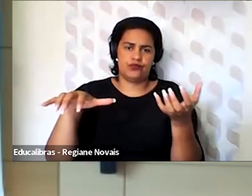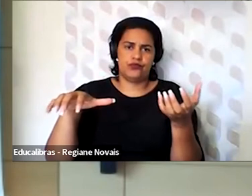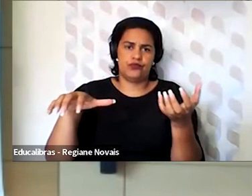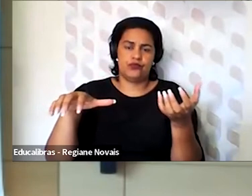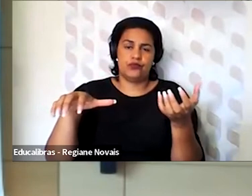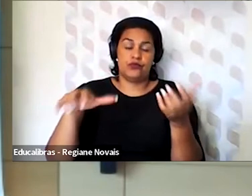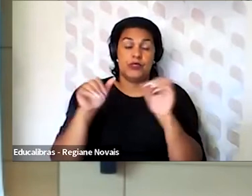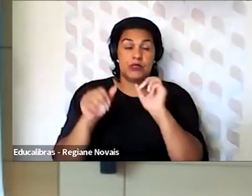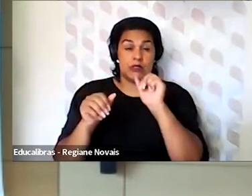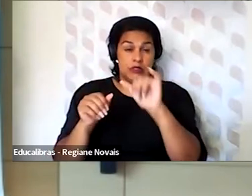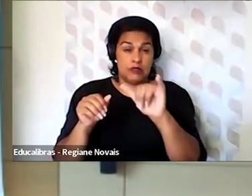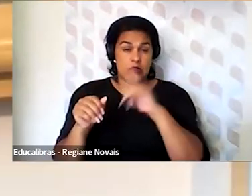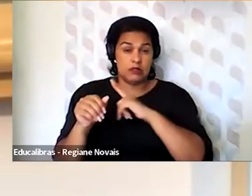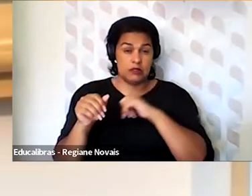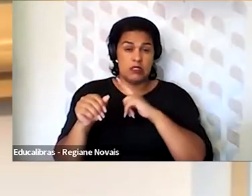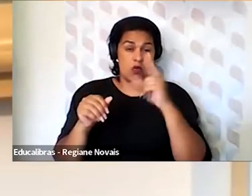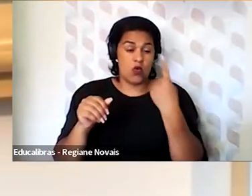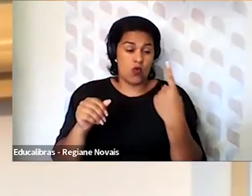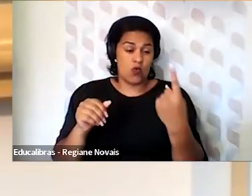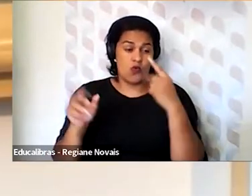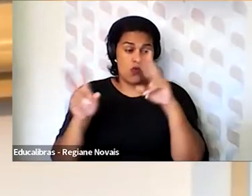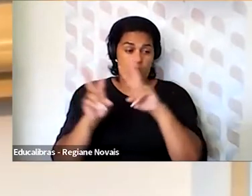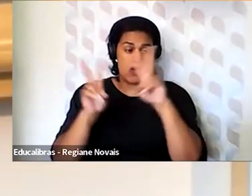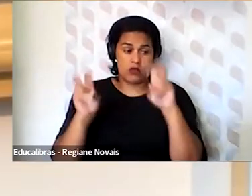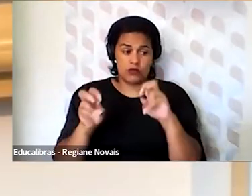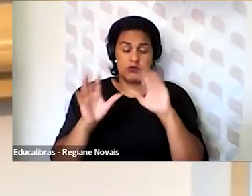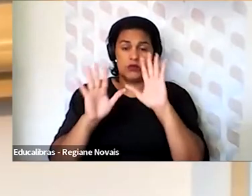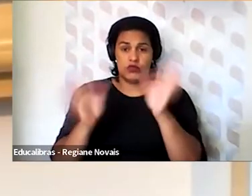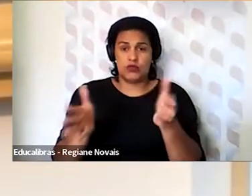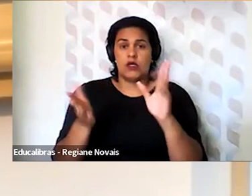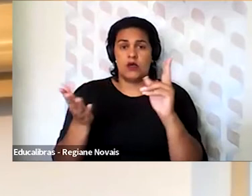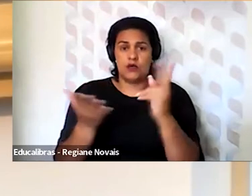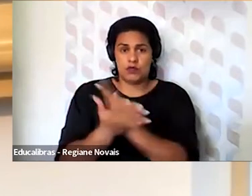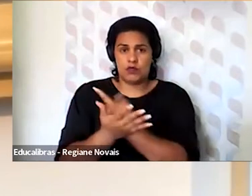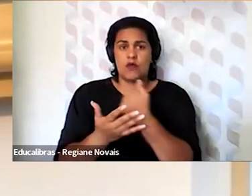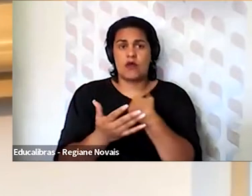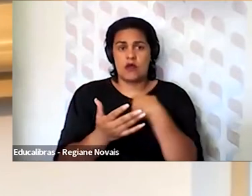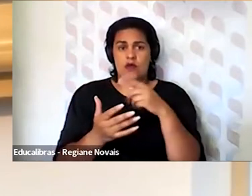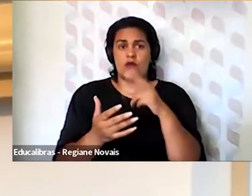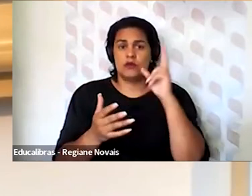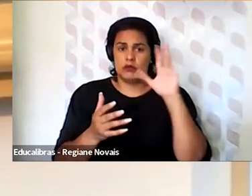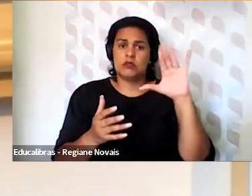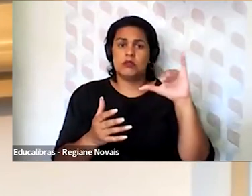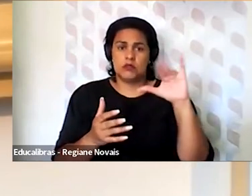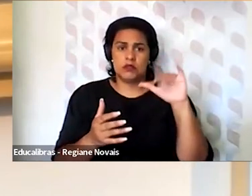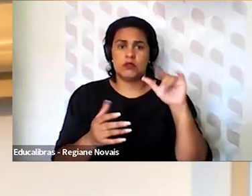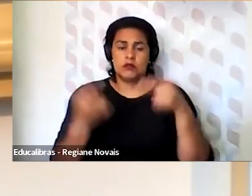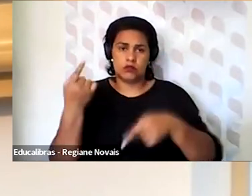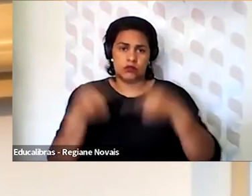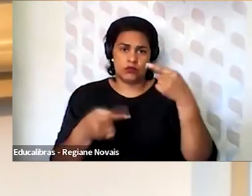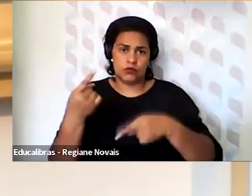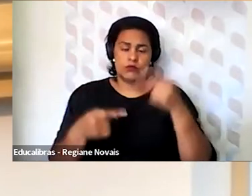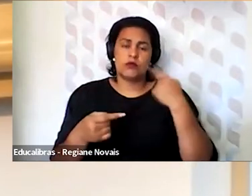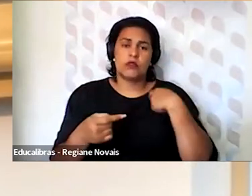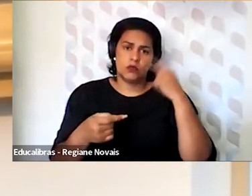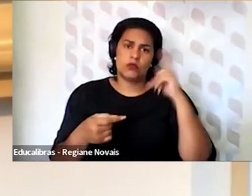houve uma mudança, eu como cientista político tenho muito interesse por isso, é no assunto do regime político. O Brasil